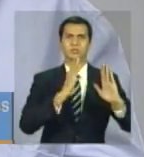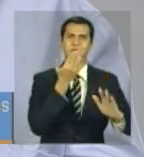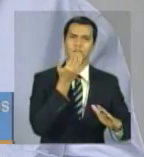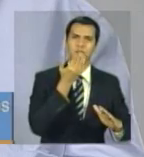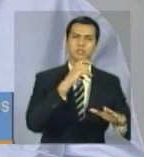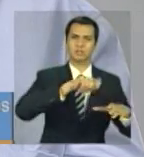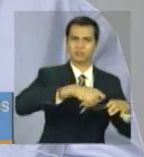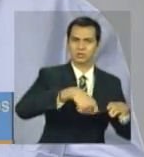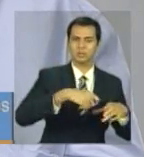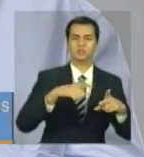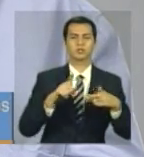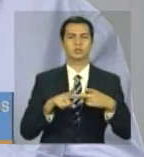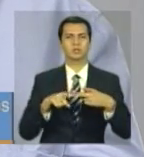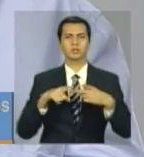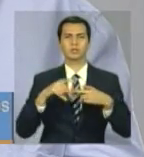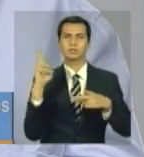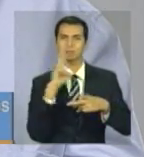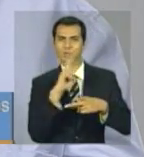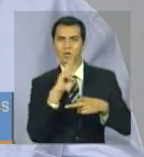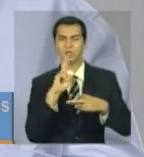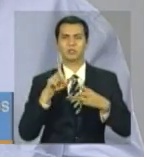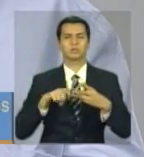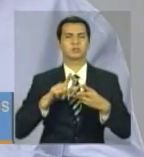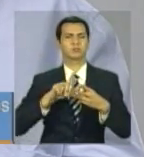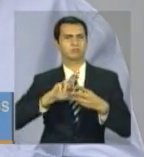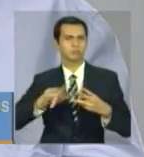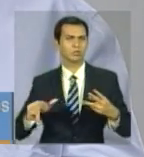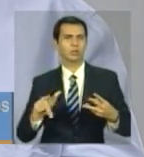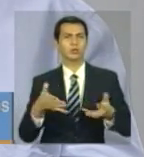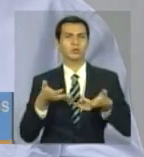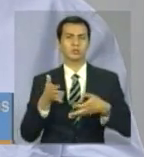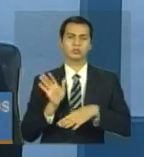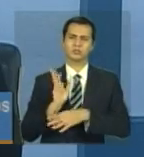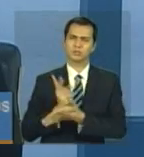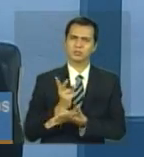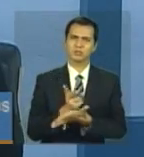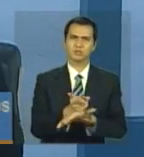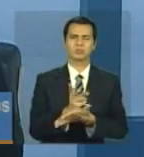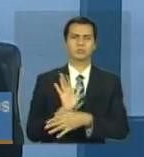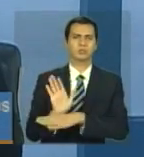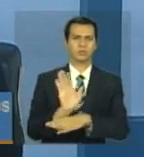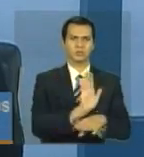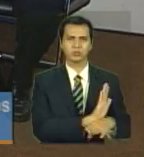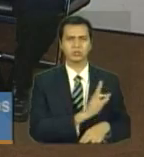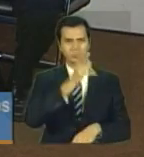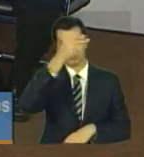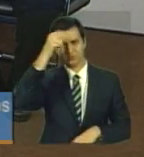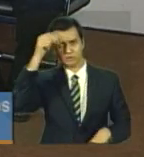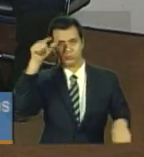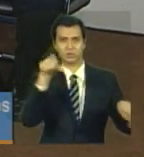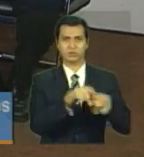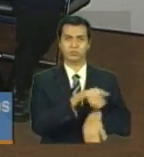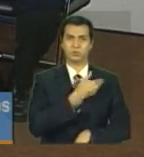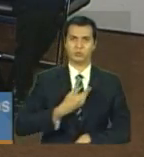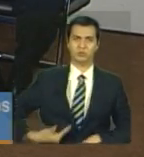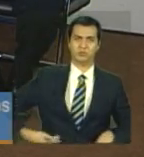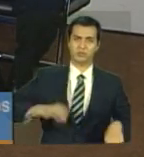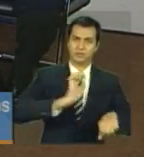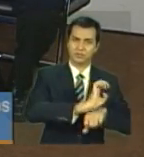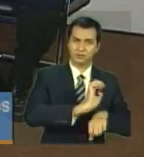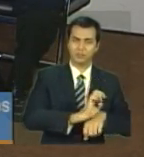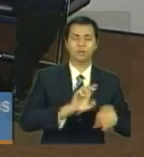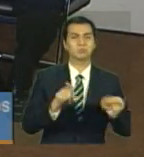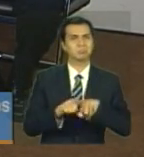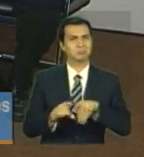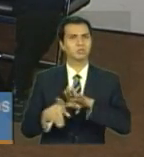nossos programas, né, para fazer essa qualificação, também colocar à disposição, né, das prefeituras, do governo do estado, né, e de outras